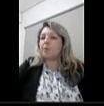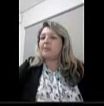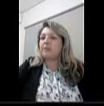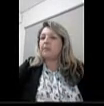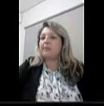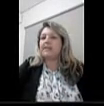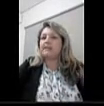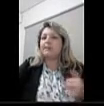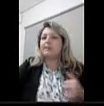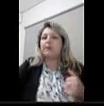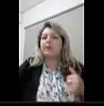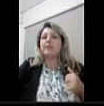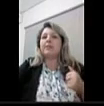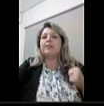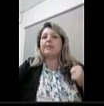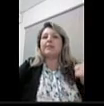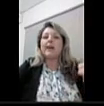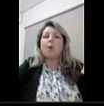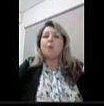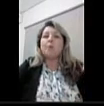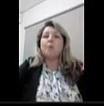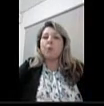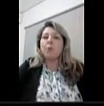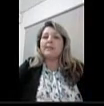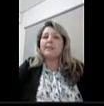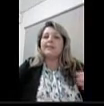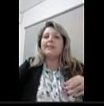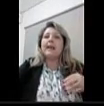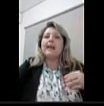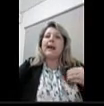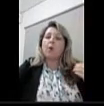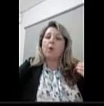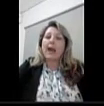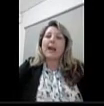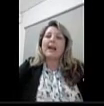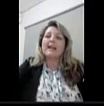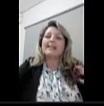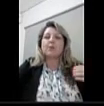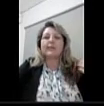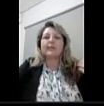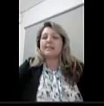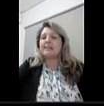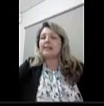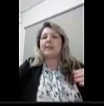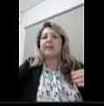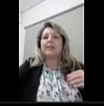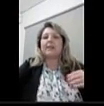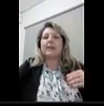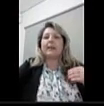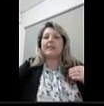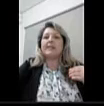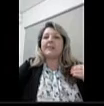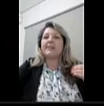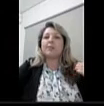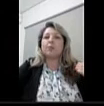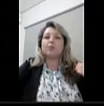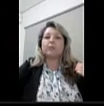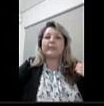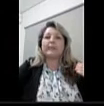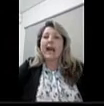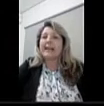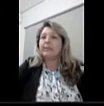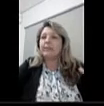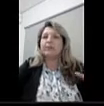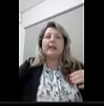em algumas atividades esportivas, com músicas, com artes, com desenho, né, às vezes com